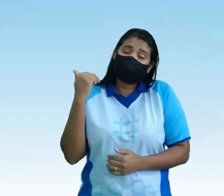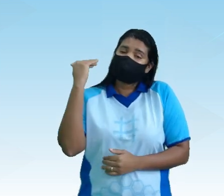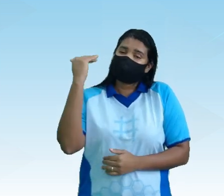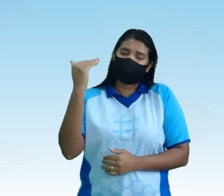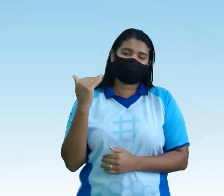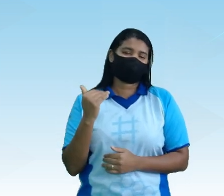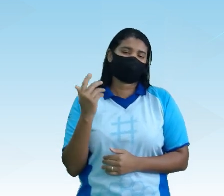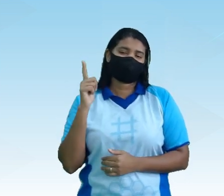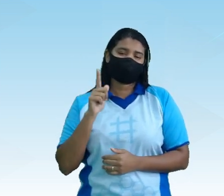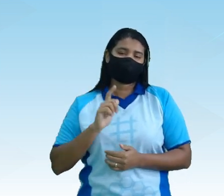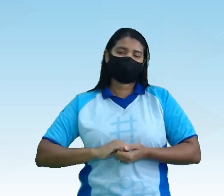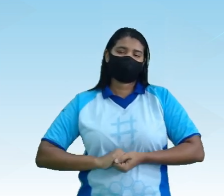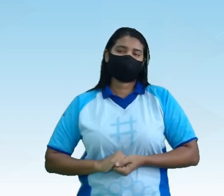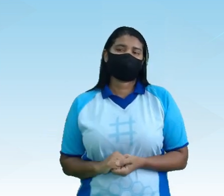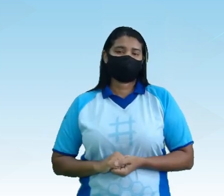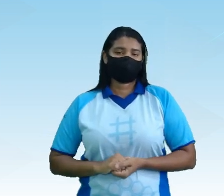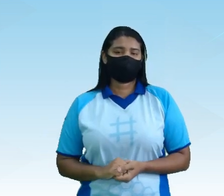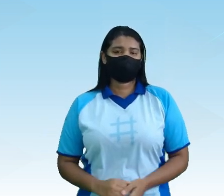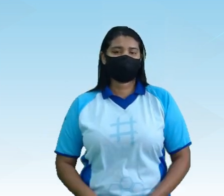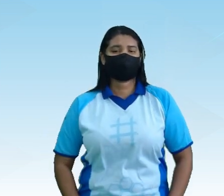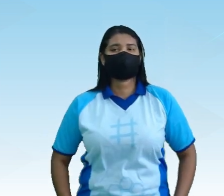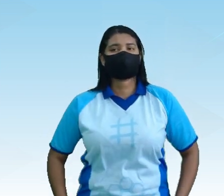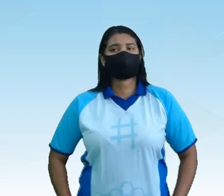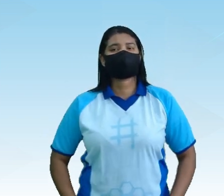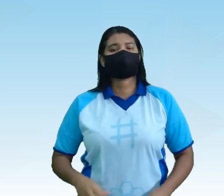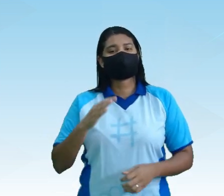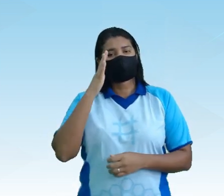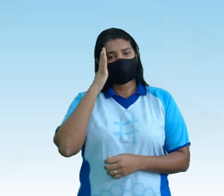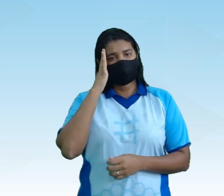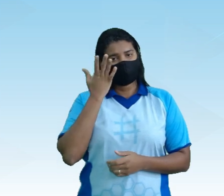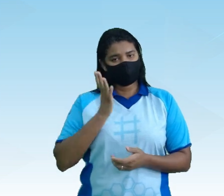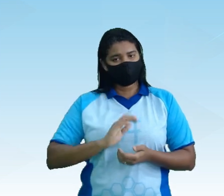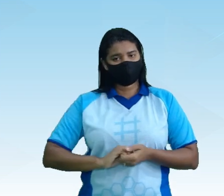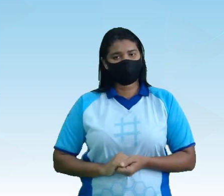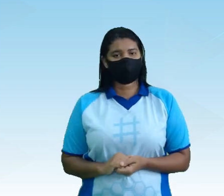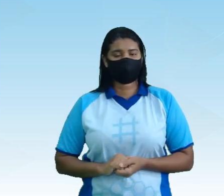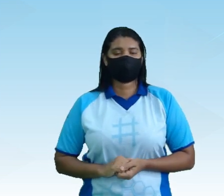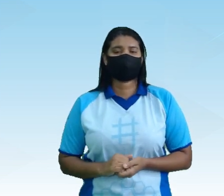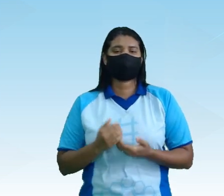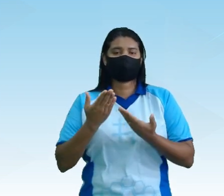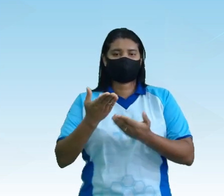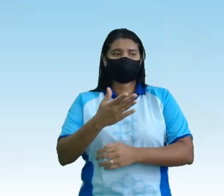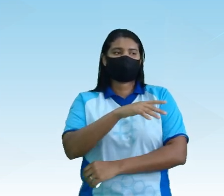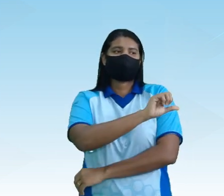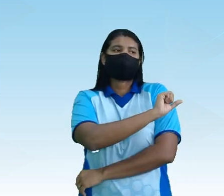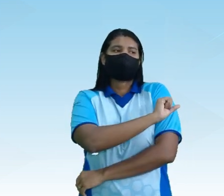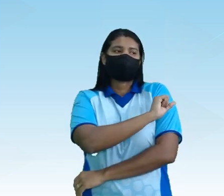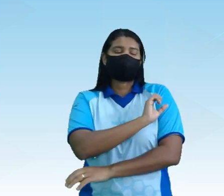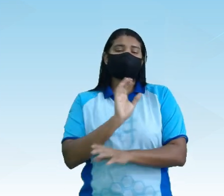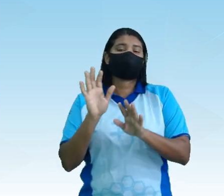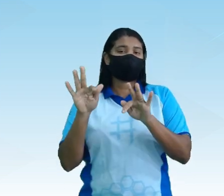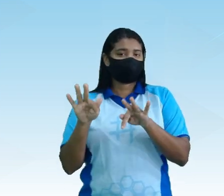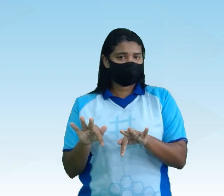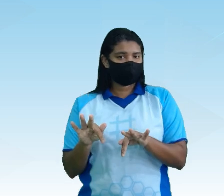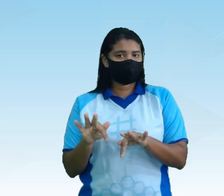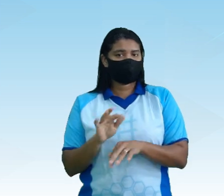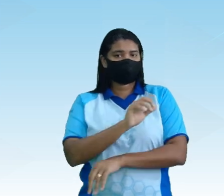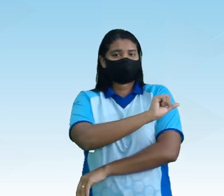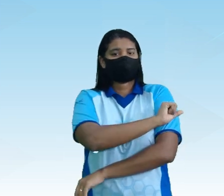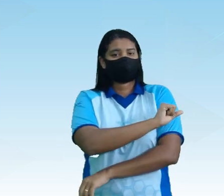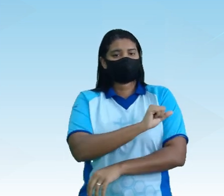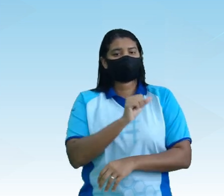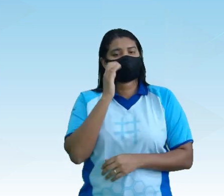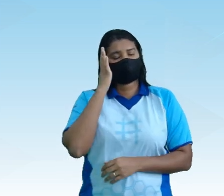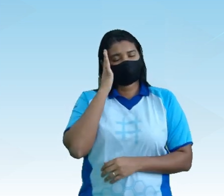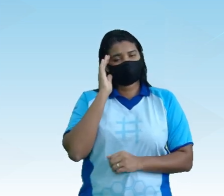colocou não é o fim, tá? Se você está no 8º ano, é o fim do 8º ano, tranquilo?